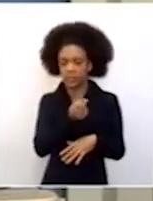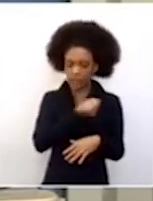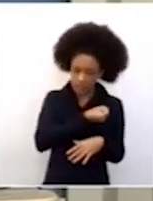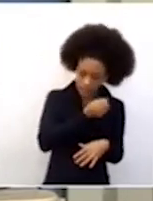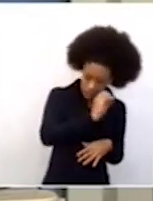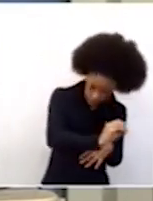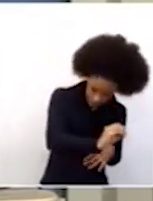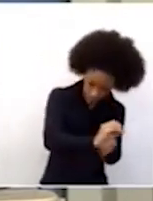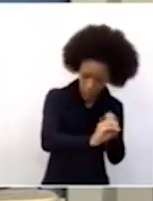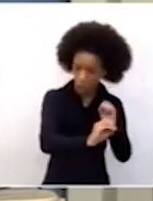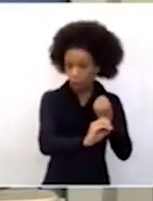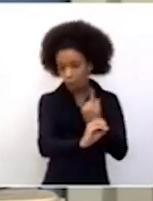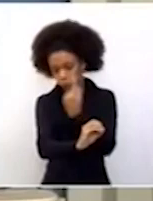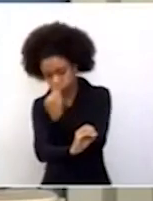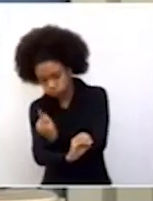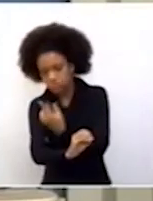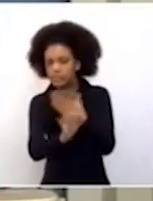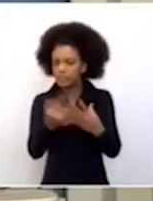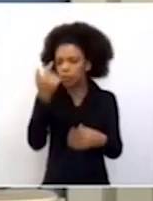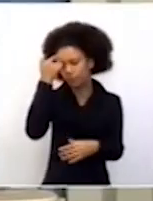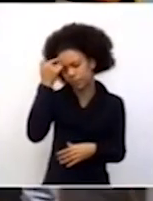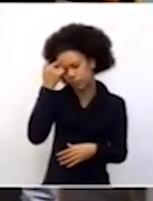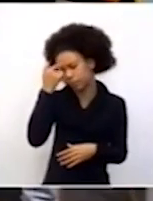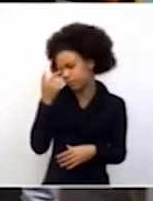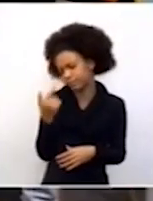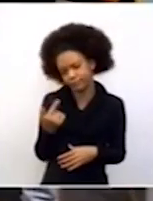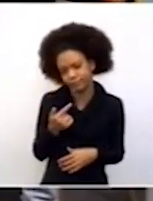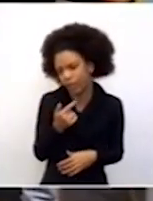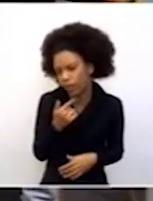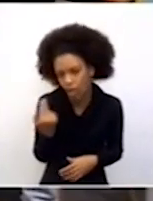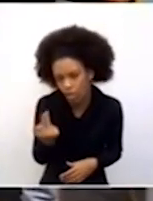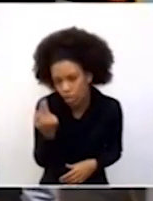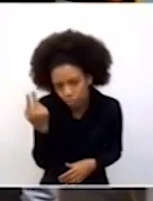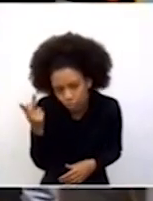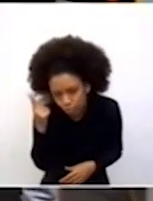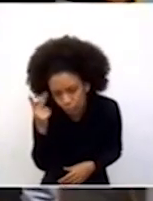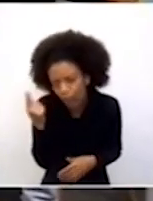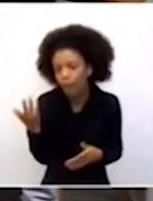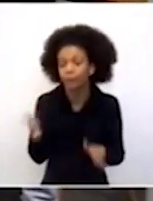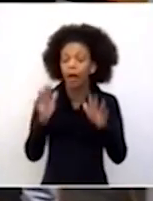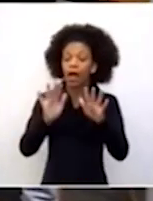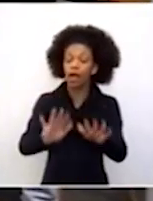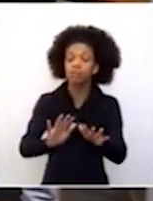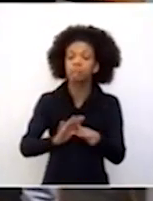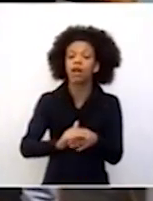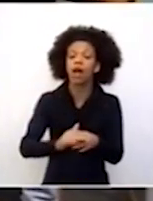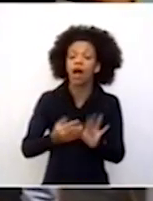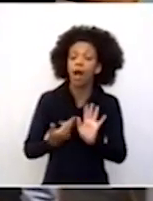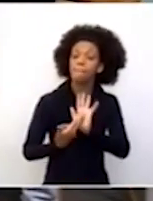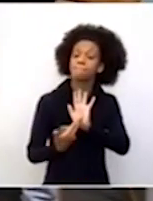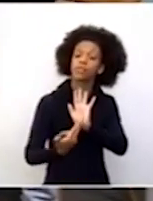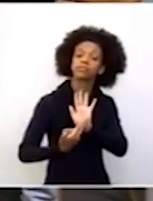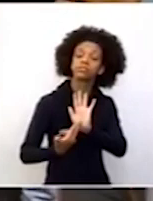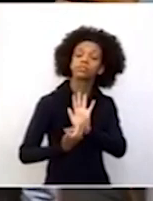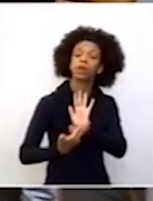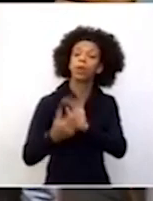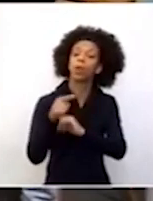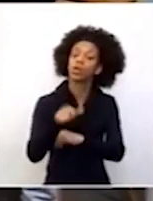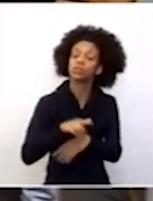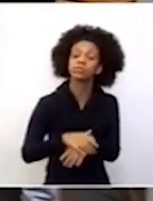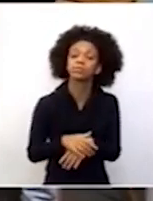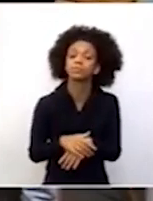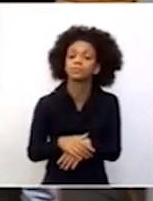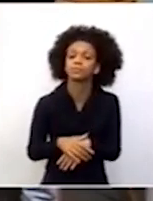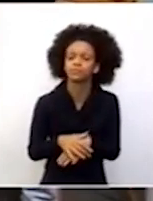mas isso está no mundo, no nosso pensamento. Mas a representação no mundo, assim, no mundo que nós temos, isso dá para nós fazer